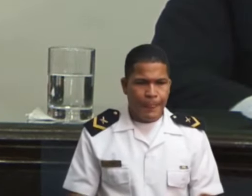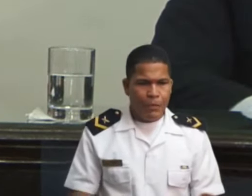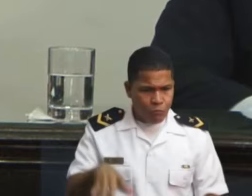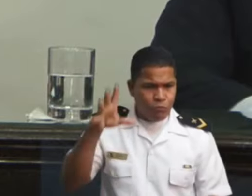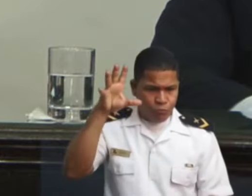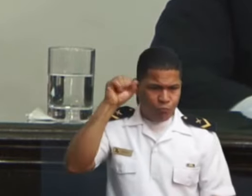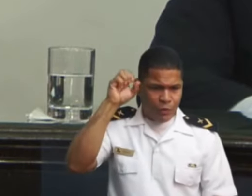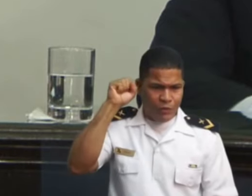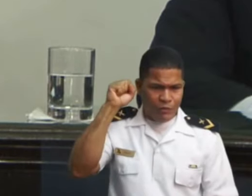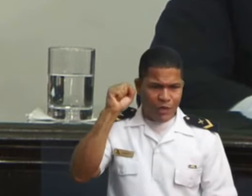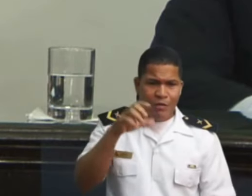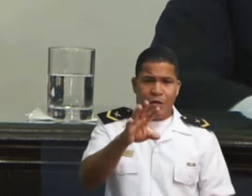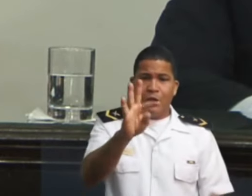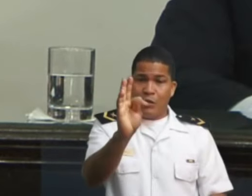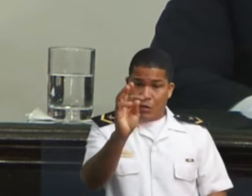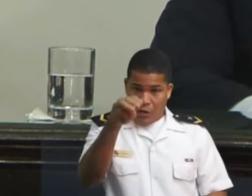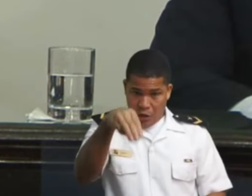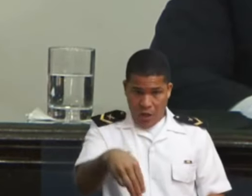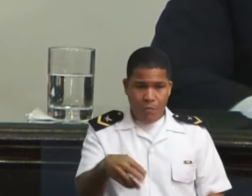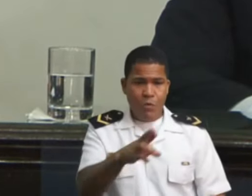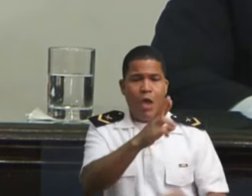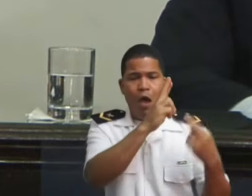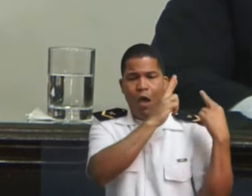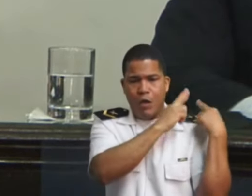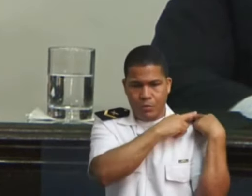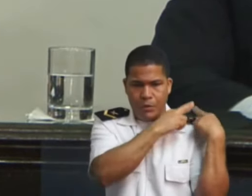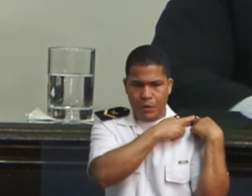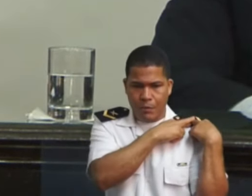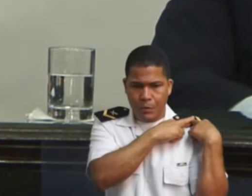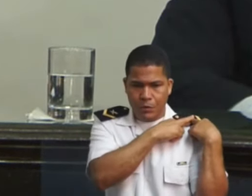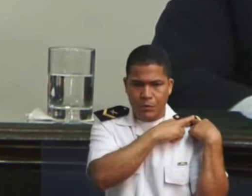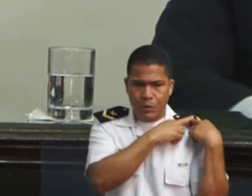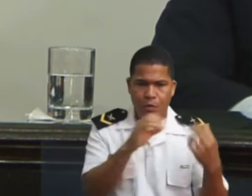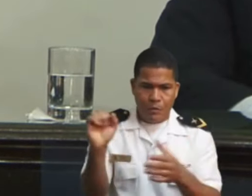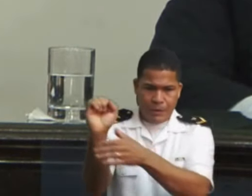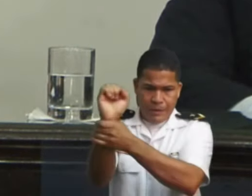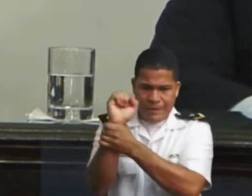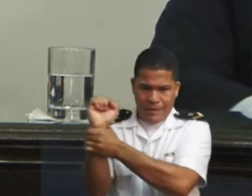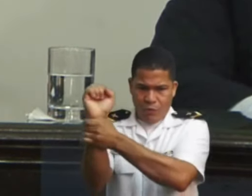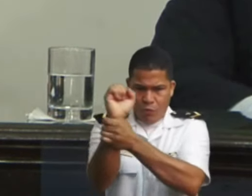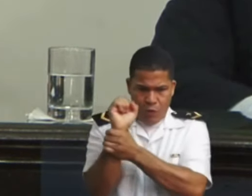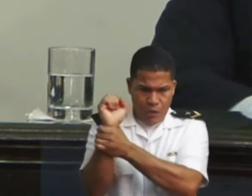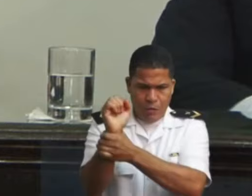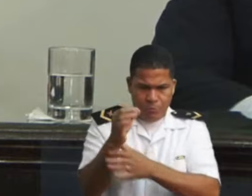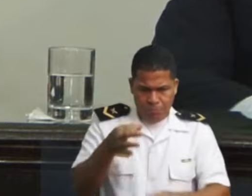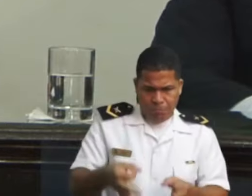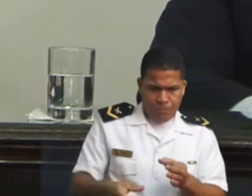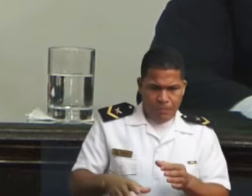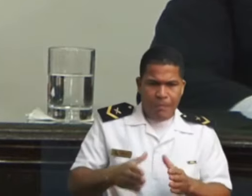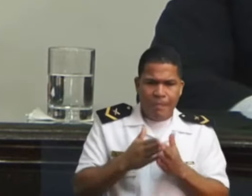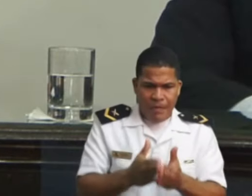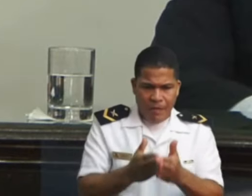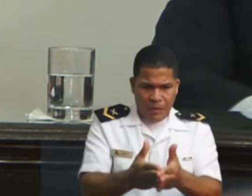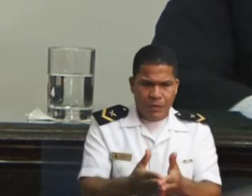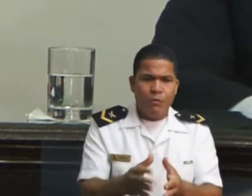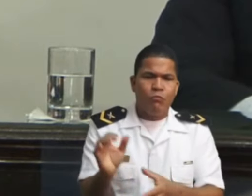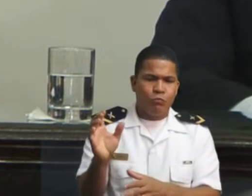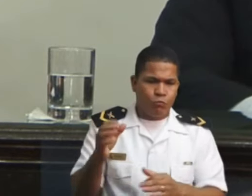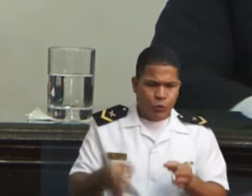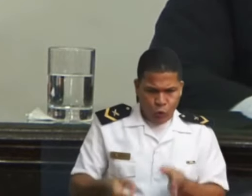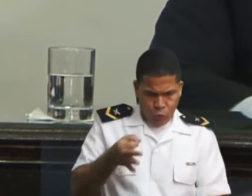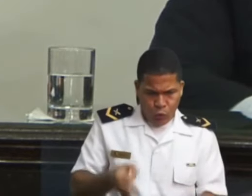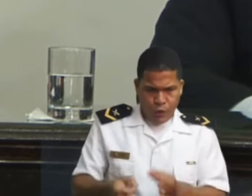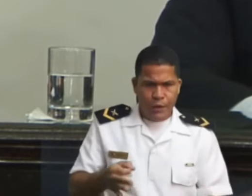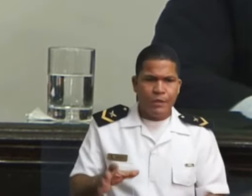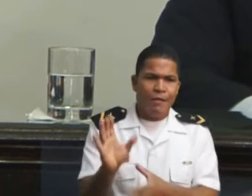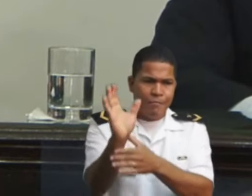aqui, o Tribunal Marítimo é responsável pela segurança da navegação, justiça e segurança da navegação.